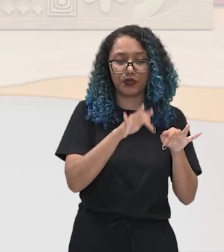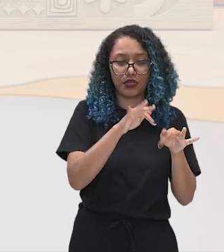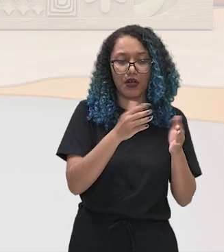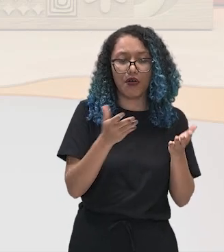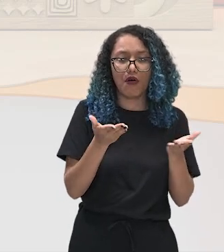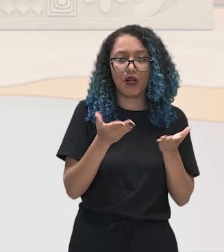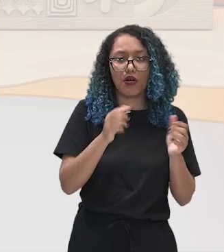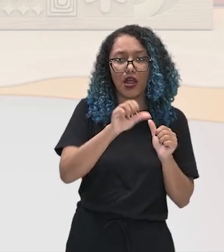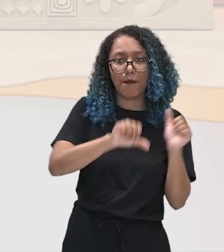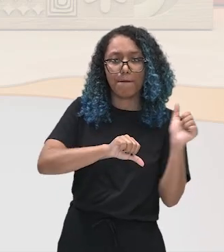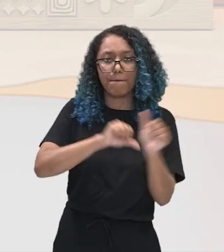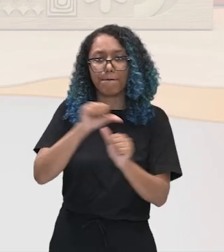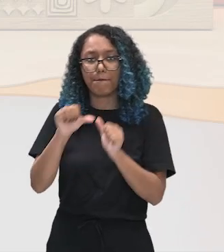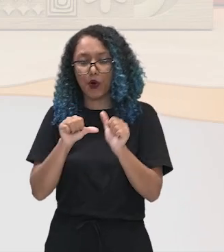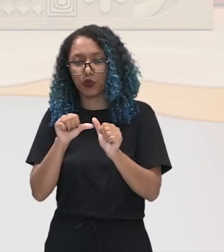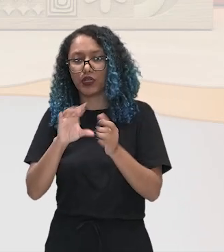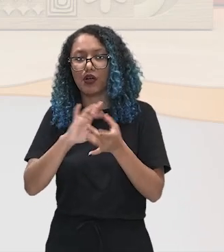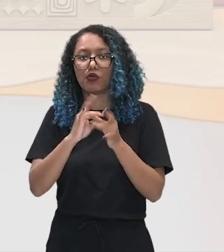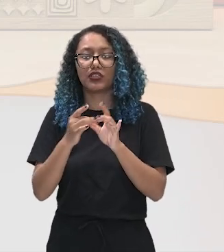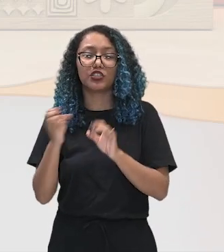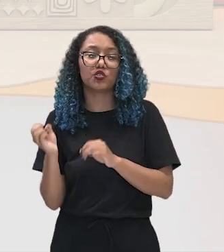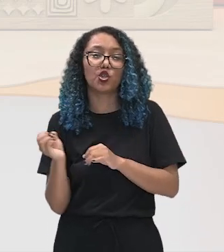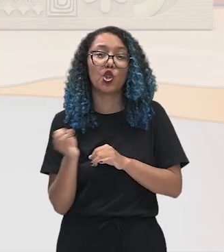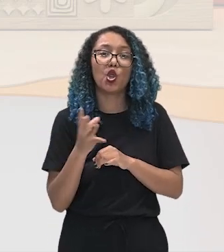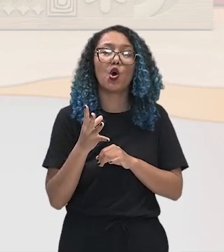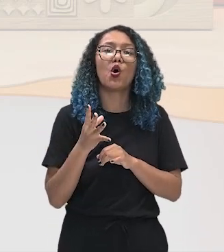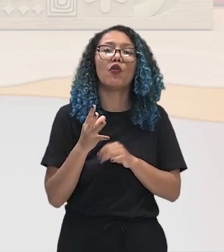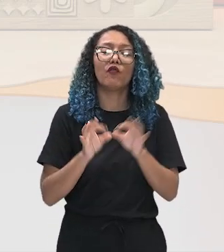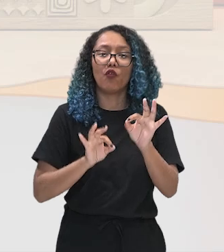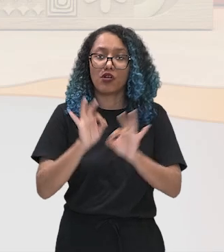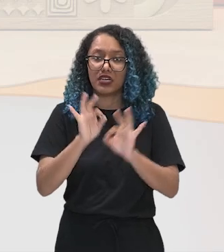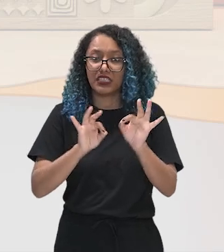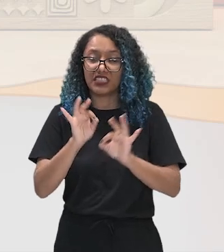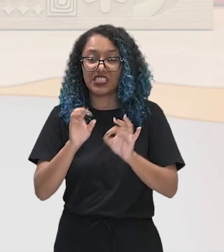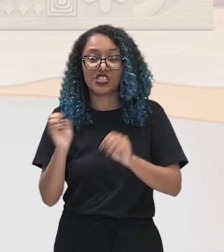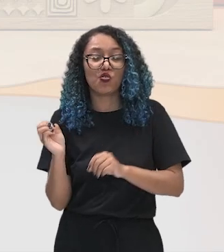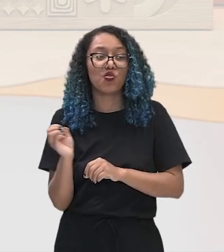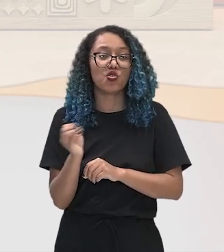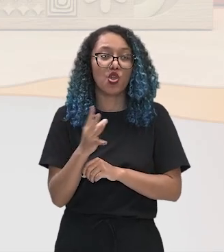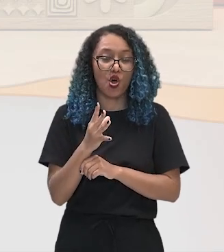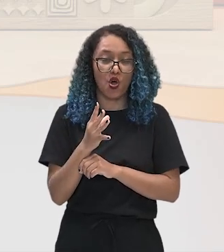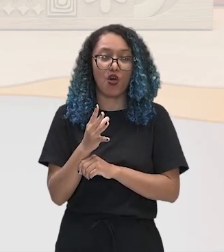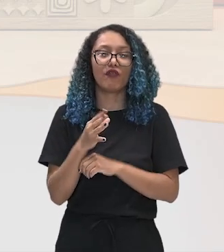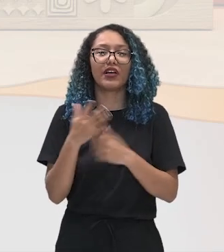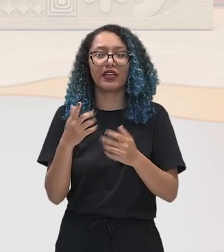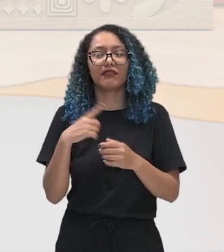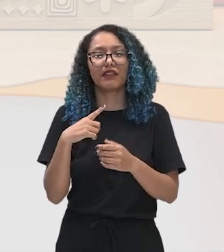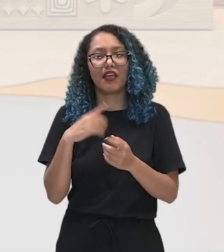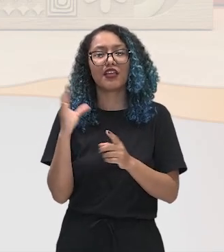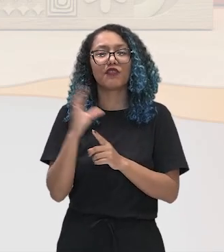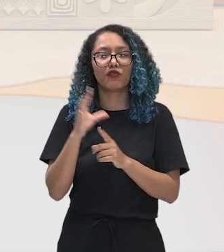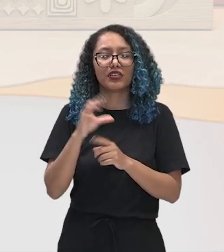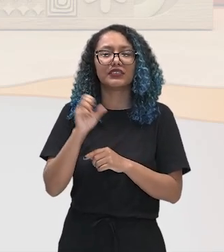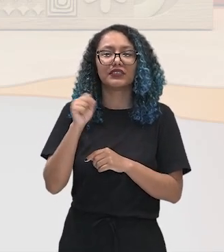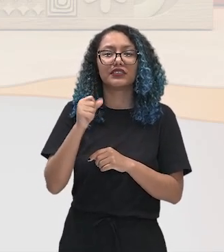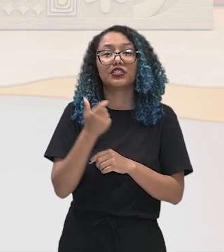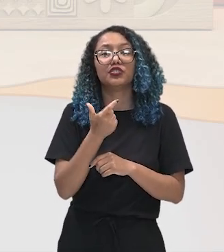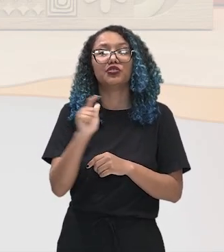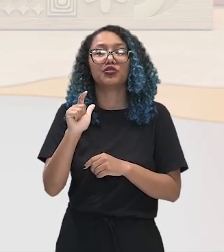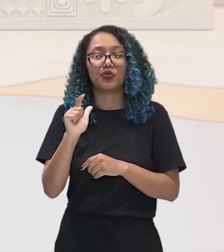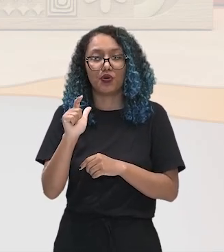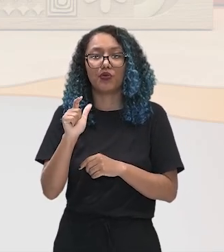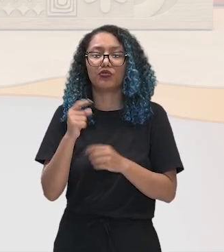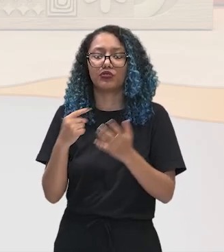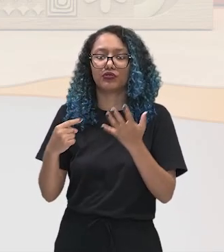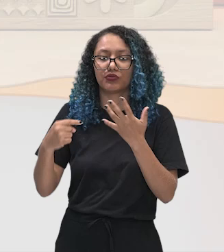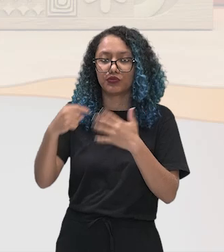dentro de um novo contexto, uma nova organização social, e isso vai ter uma influência, claro, de outros